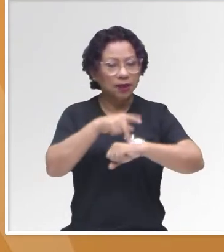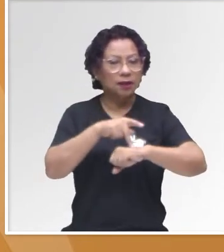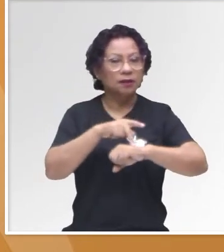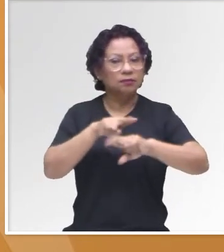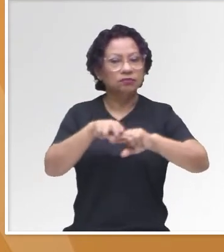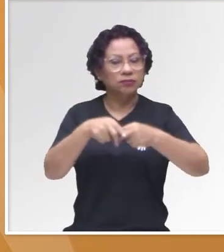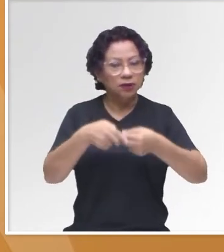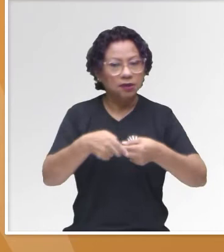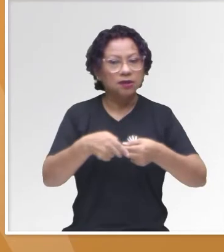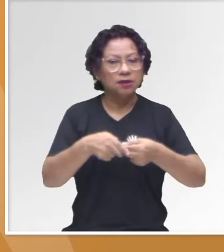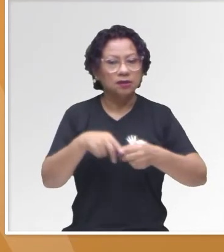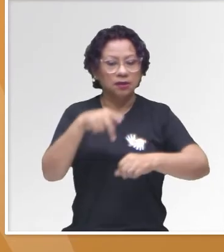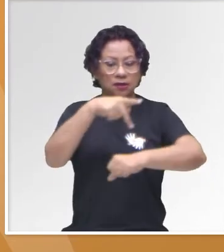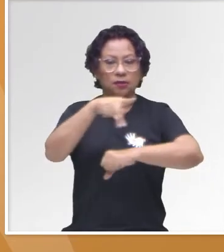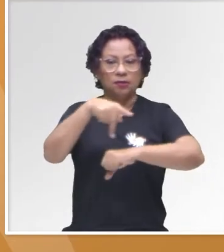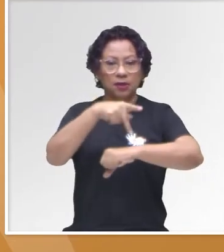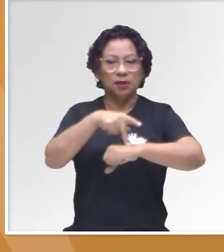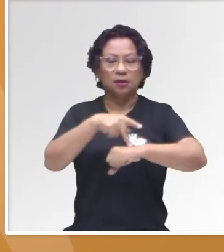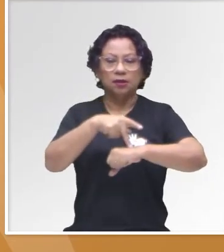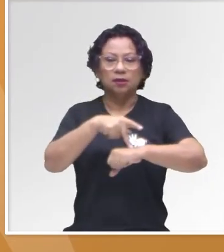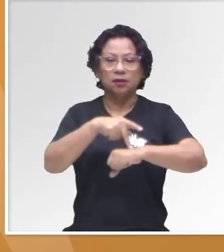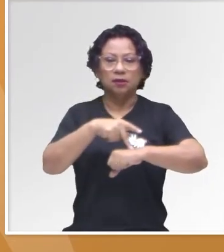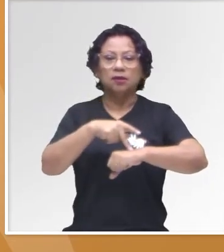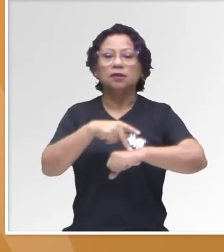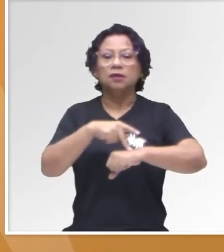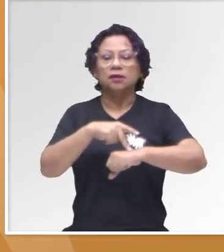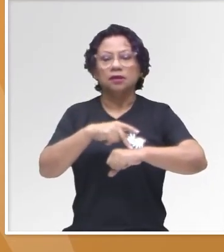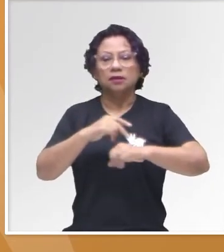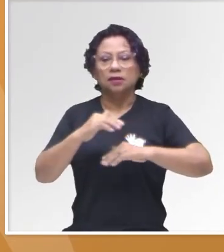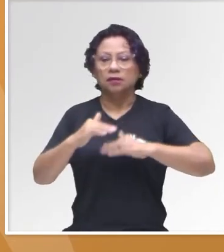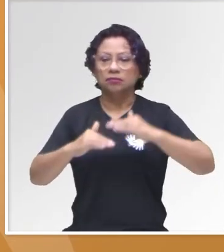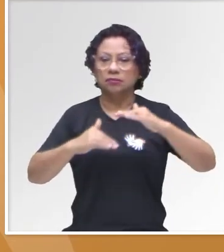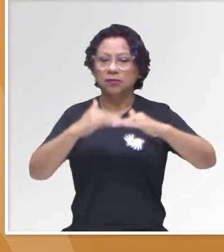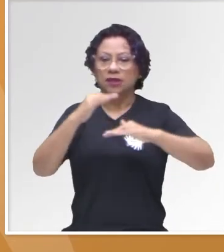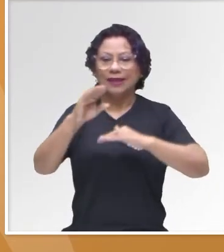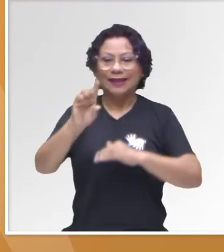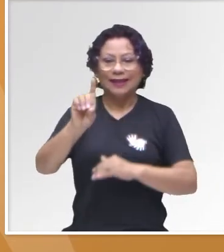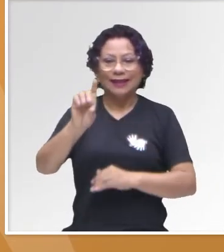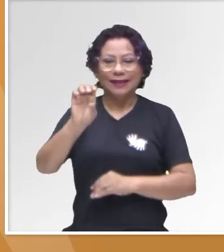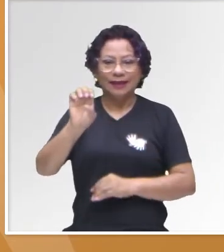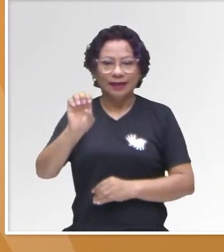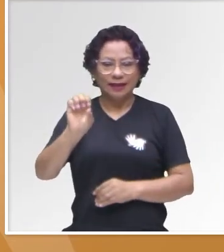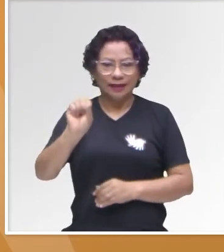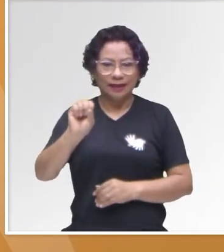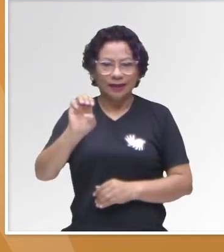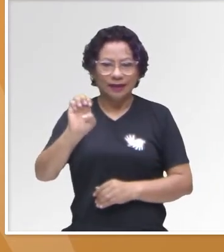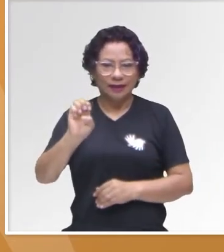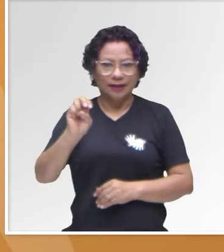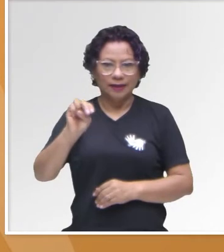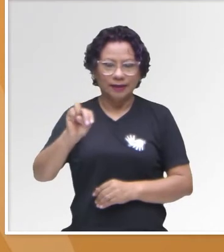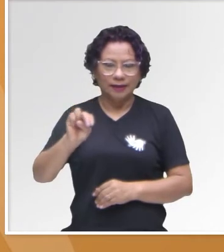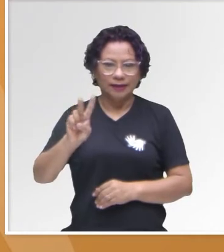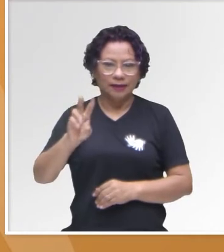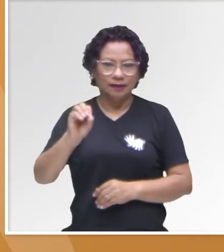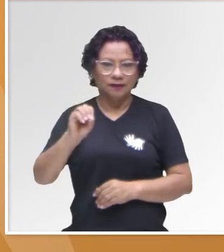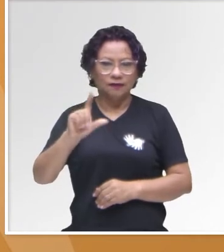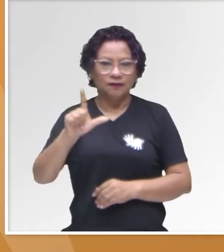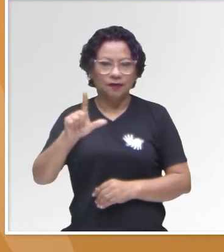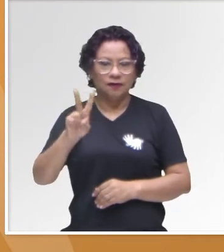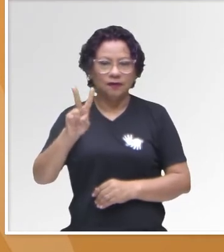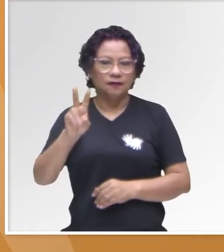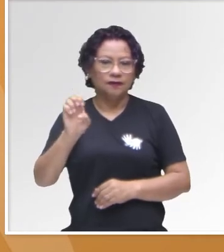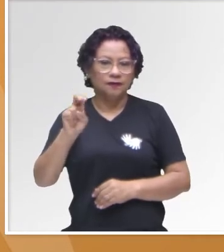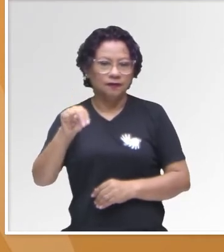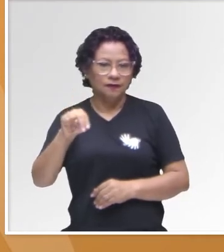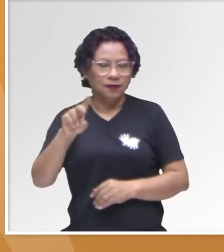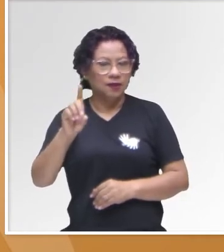né? Que é o caso aí da cidade do México, de Santiago, no Chile, e também de Buenos Aires, na Argentina, né? E a gente percebe também que